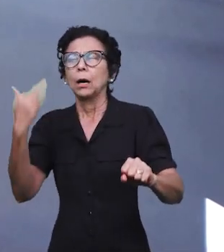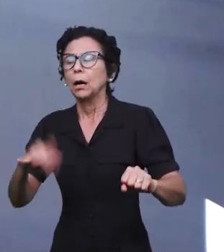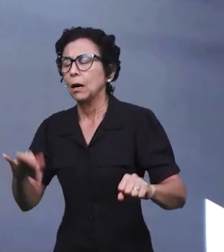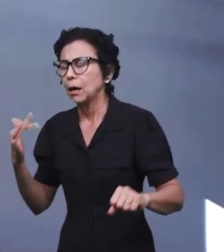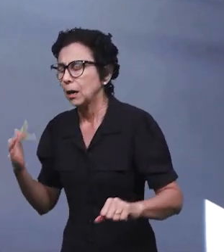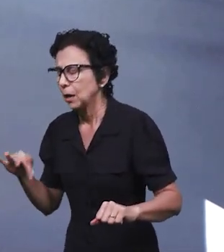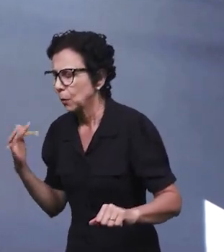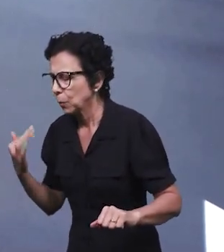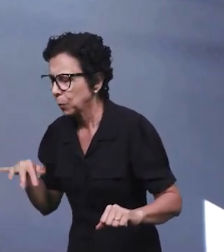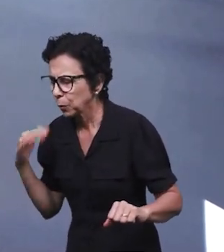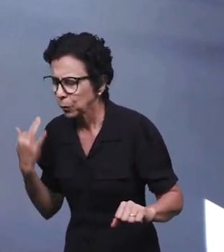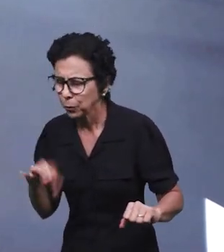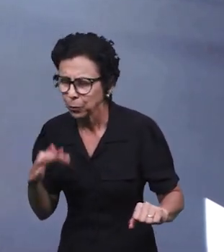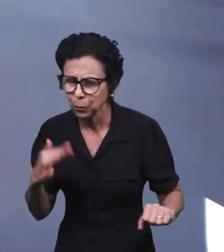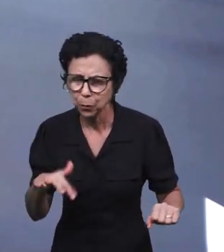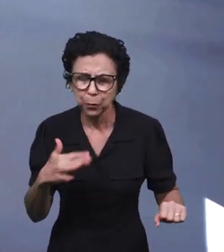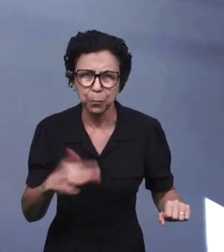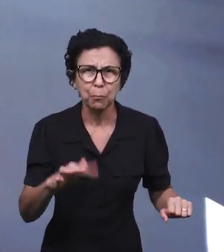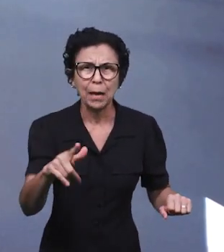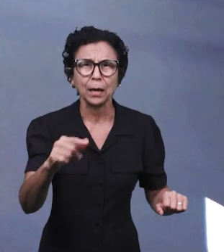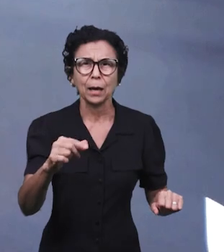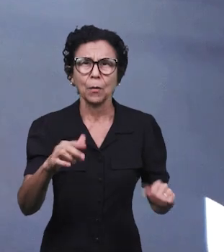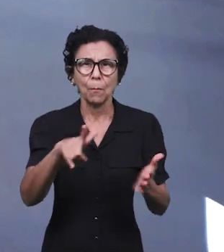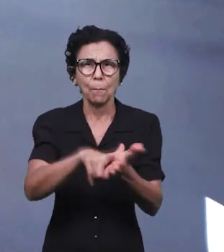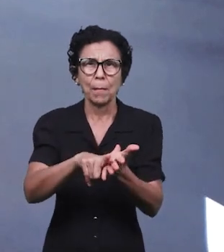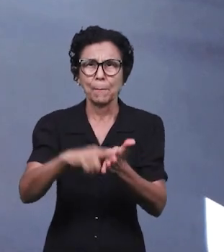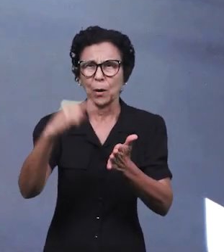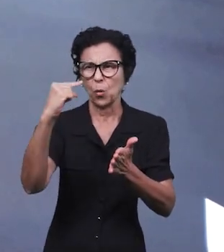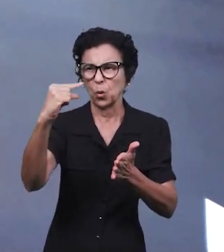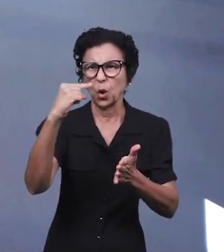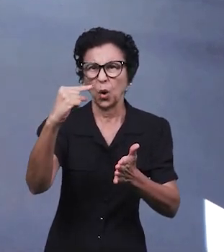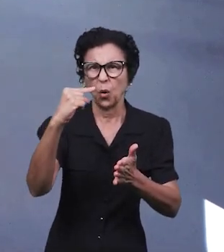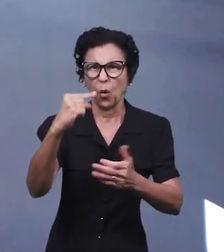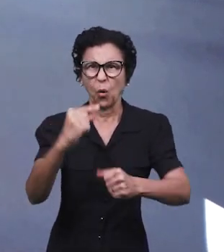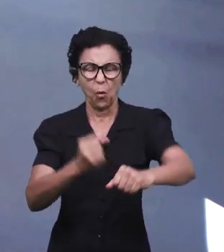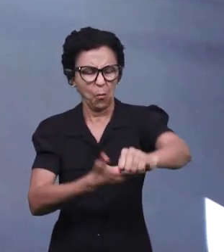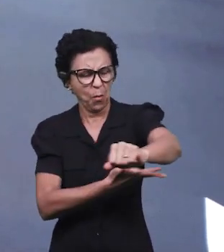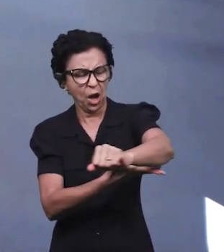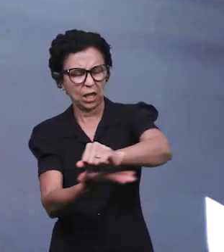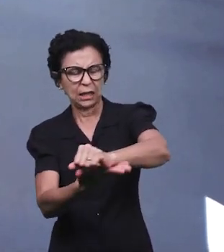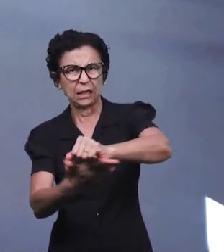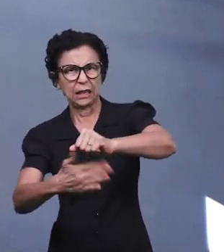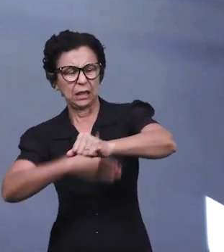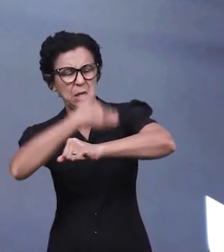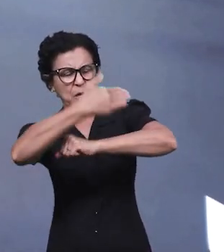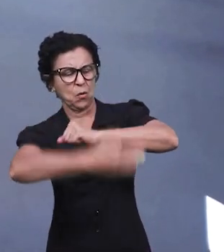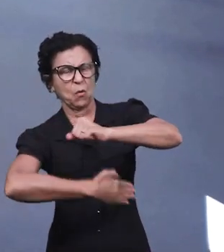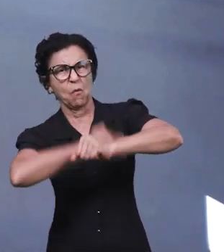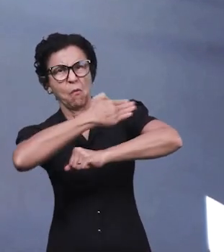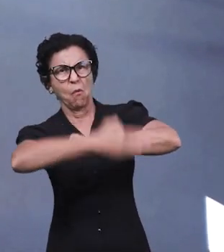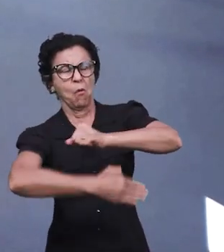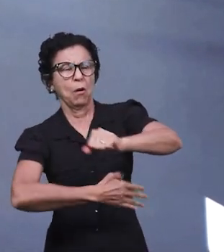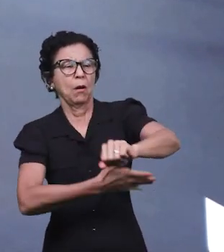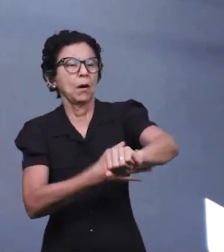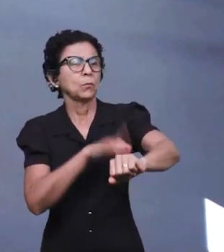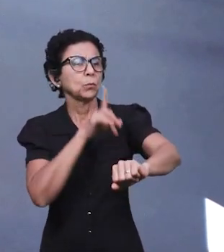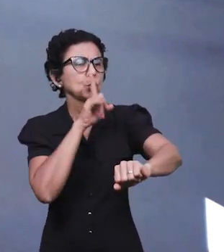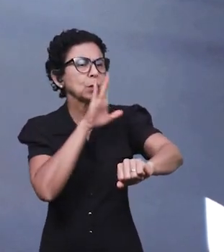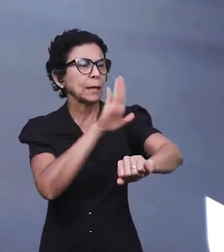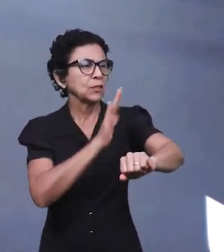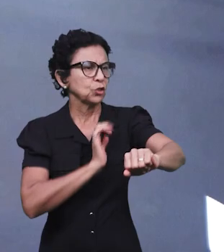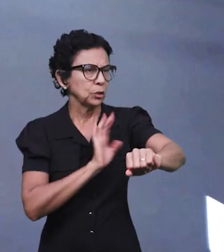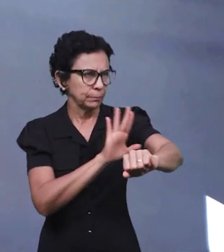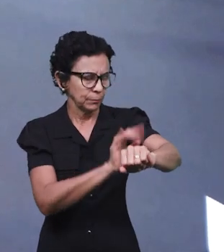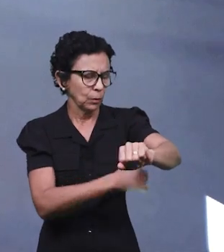você usa um papelão ali, enrola o braço da pessoa e espera o socorro chegar. Com um papelão